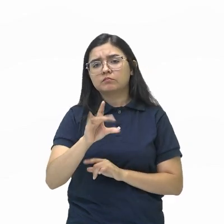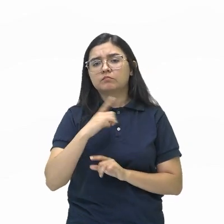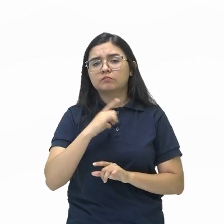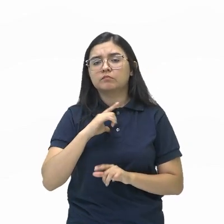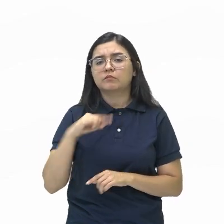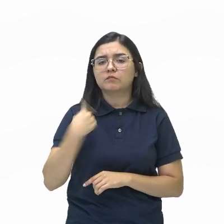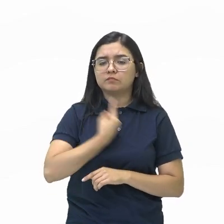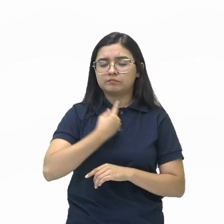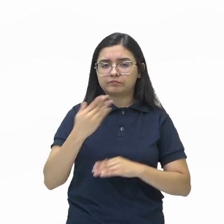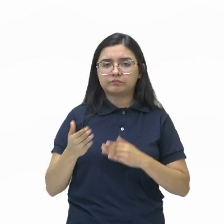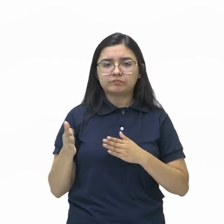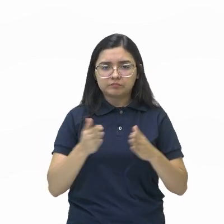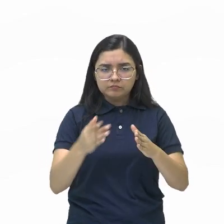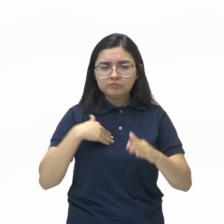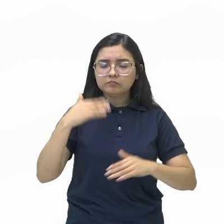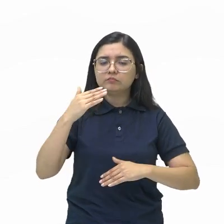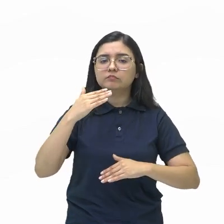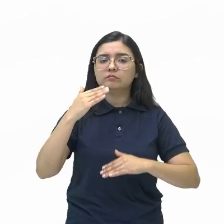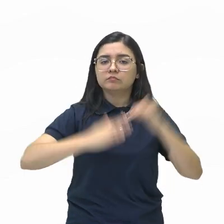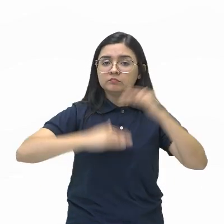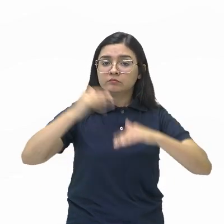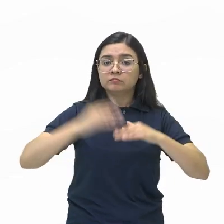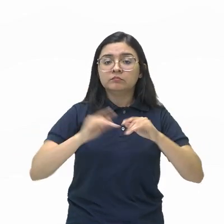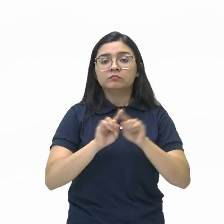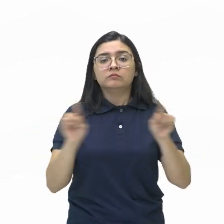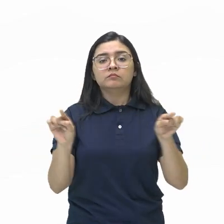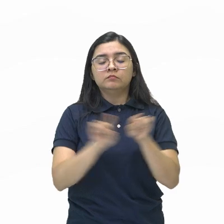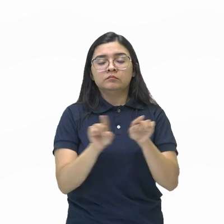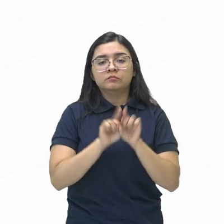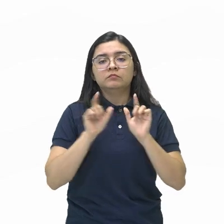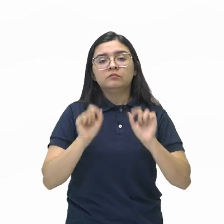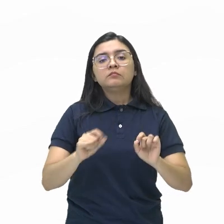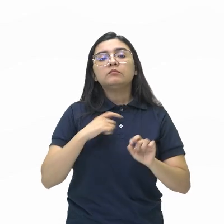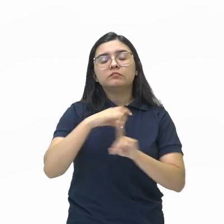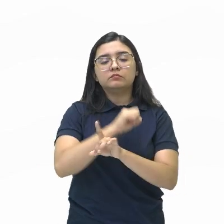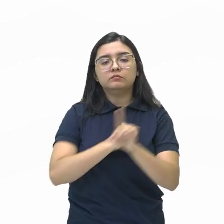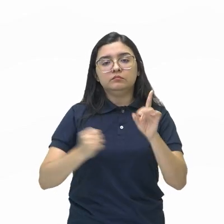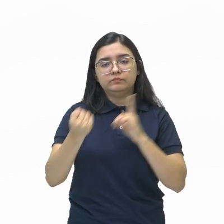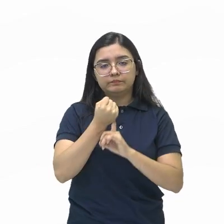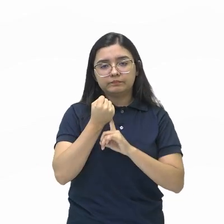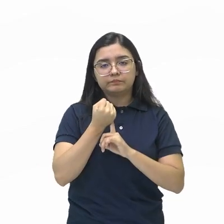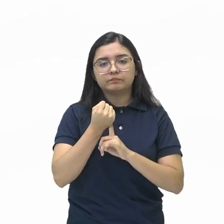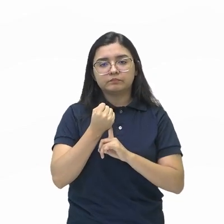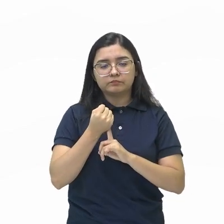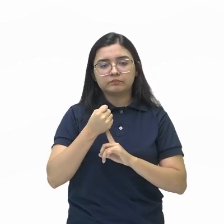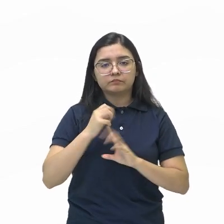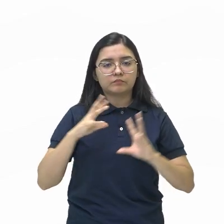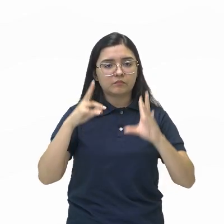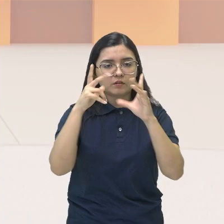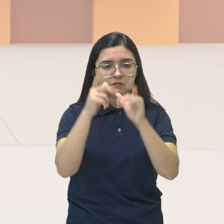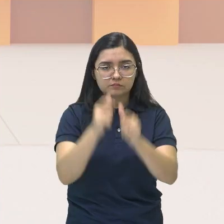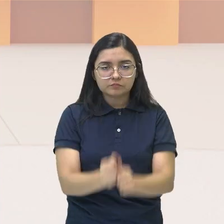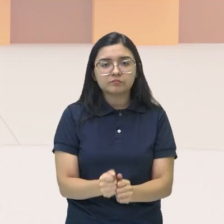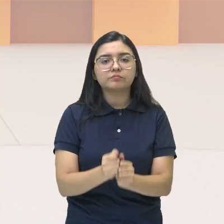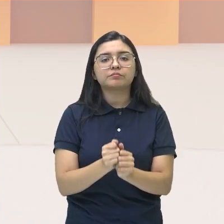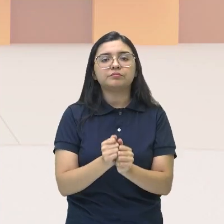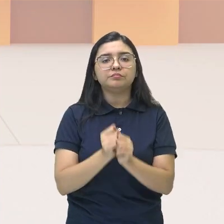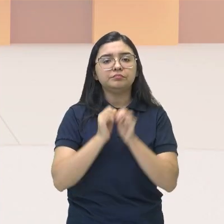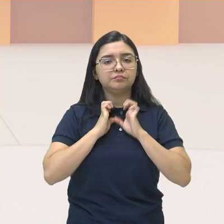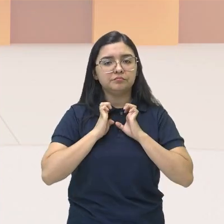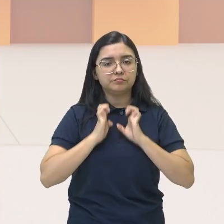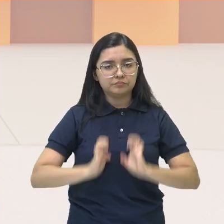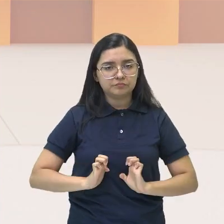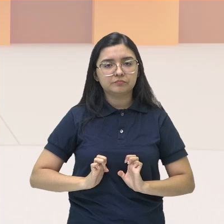nossa trajetória profissional, mas também a sociedade como um todo. A ética,